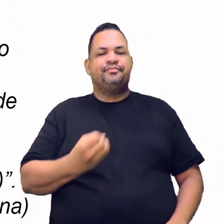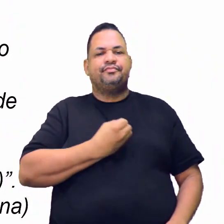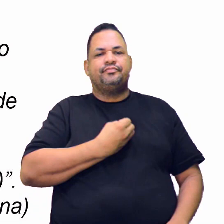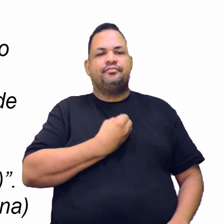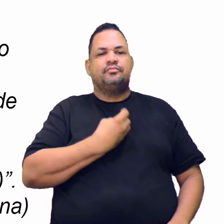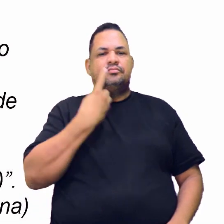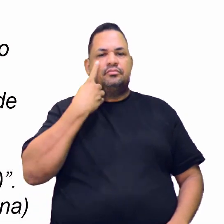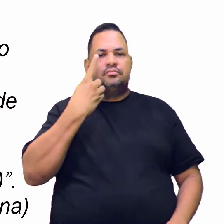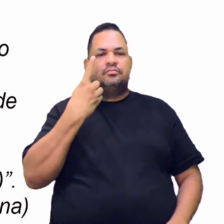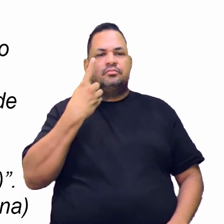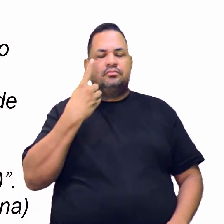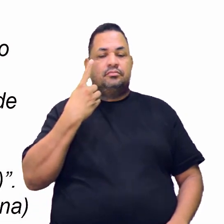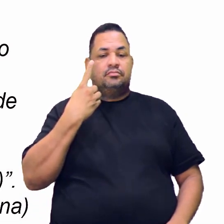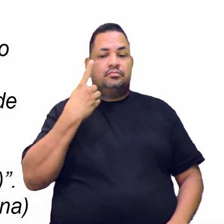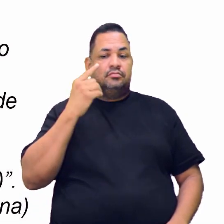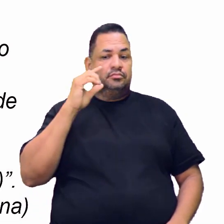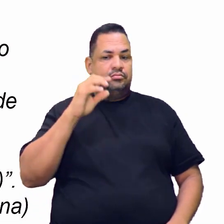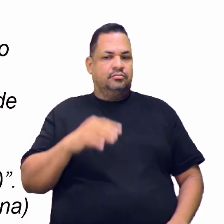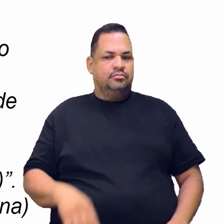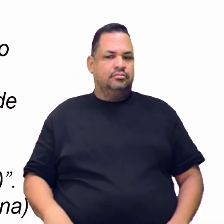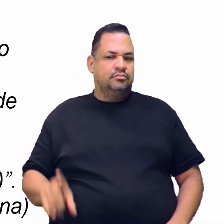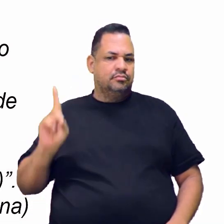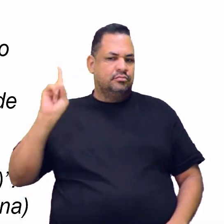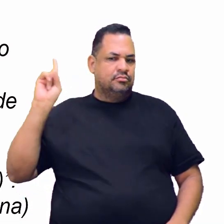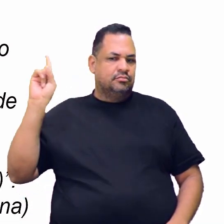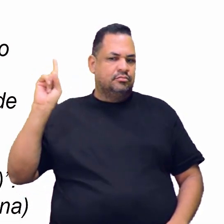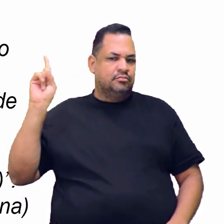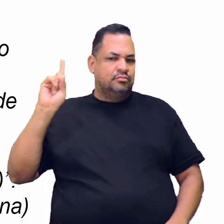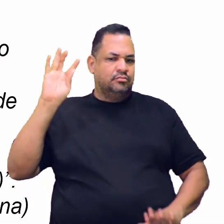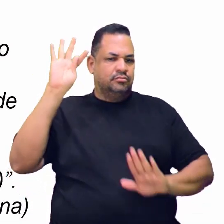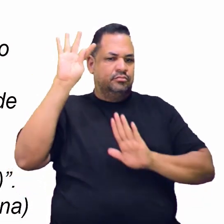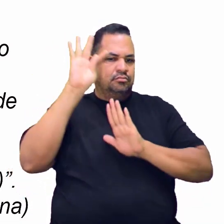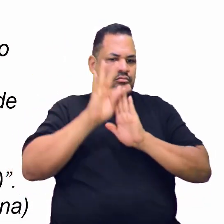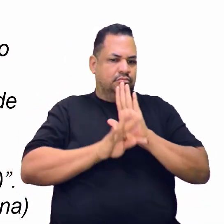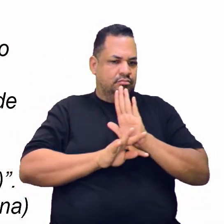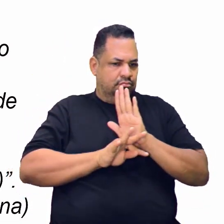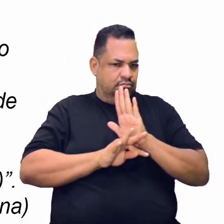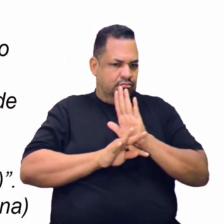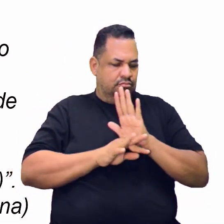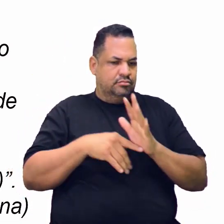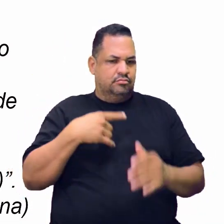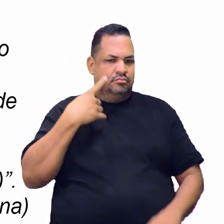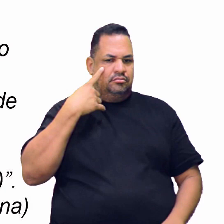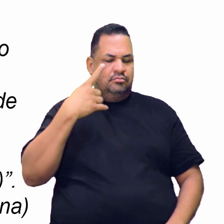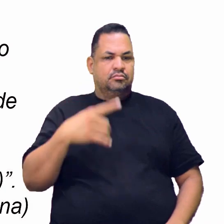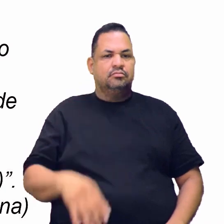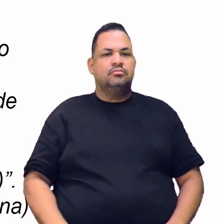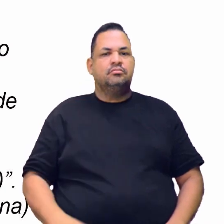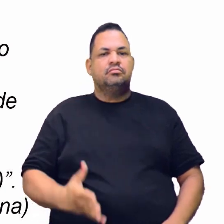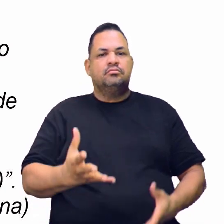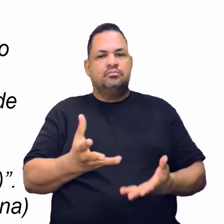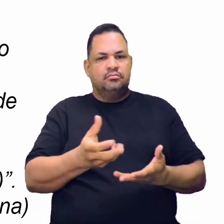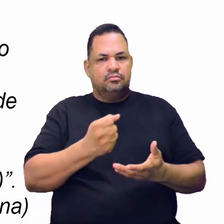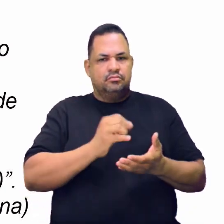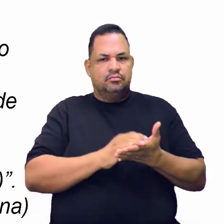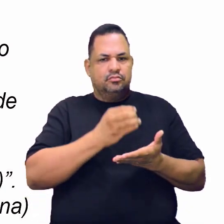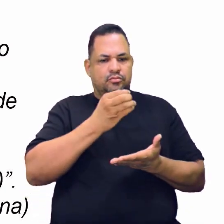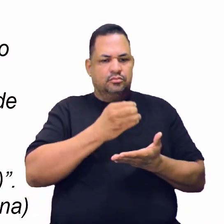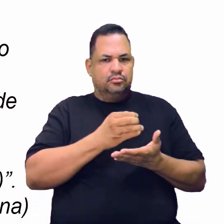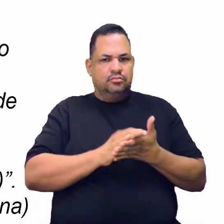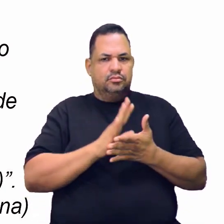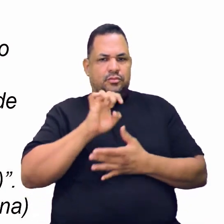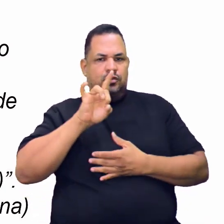Questão 1. Olhe bem, preste atenção na leitura. Pegue 2 medidas de